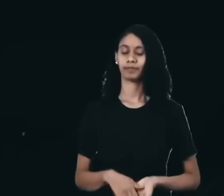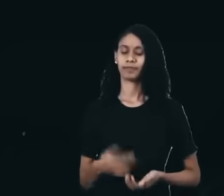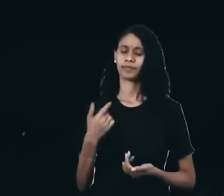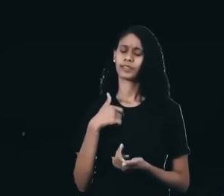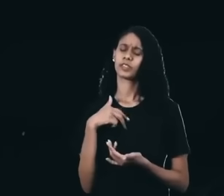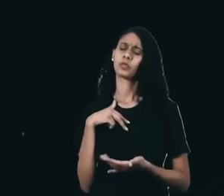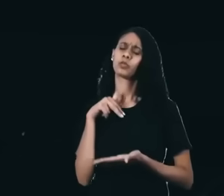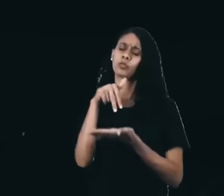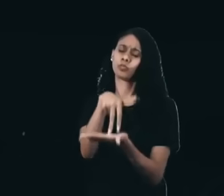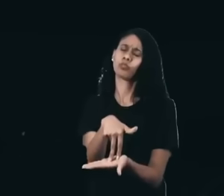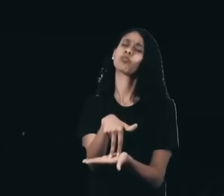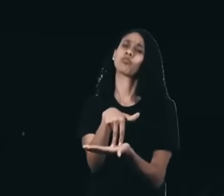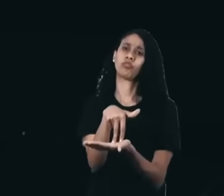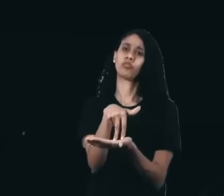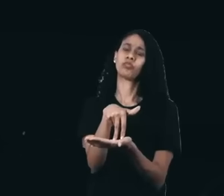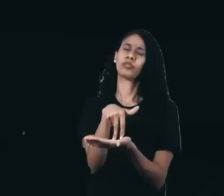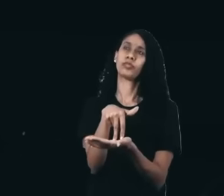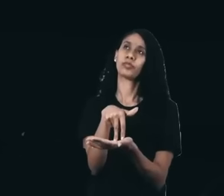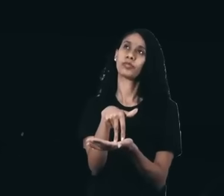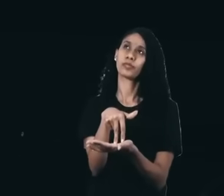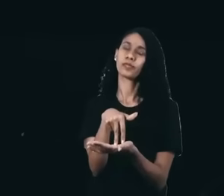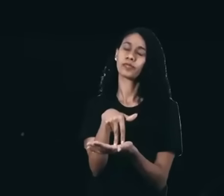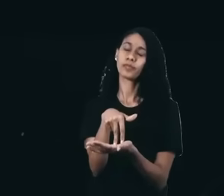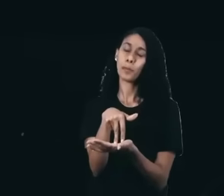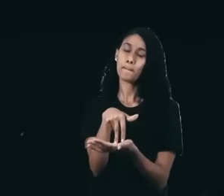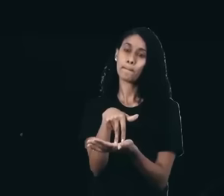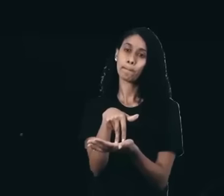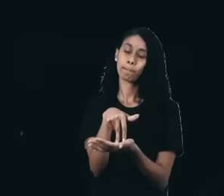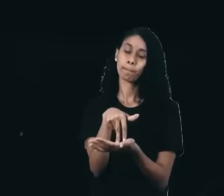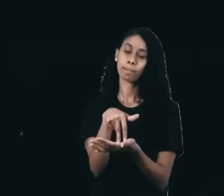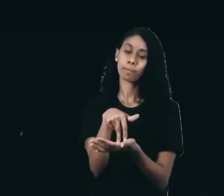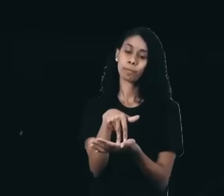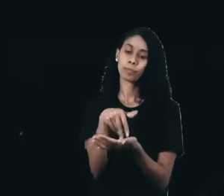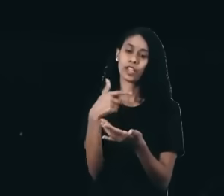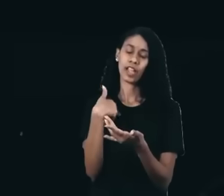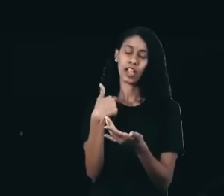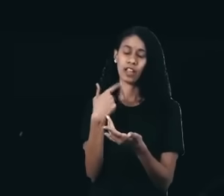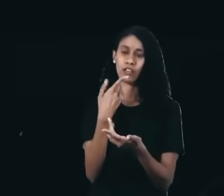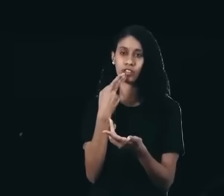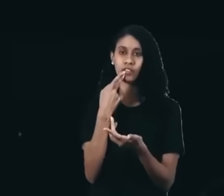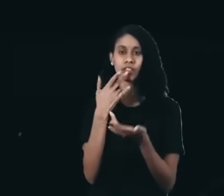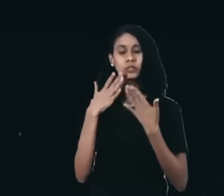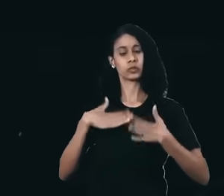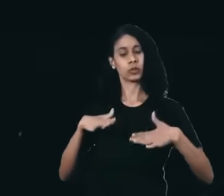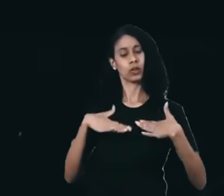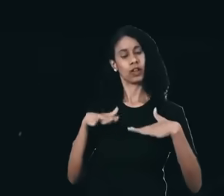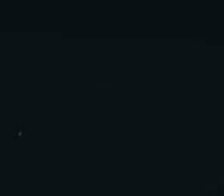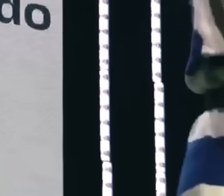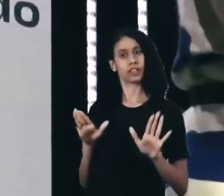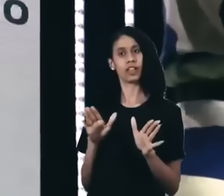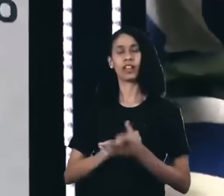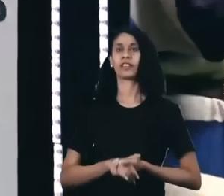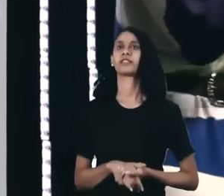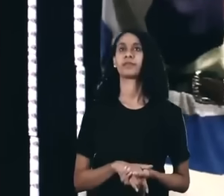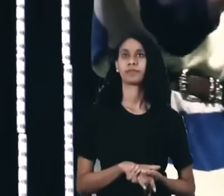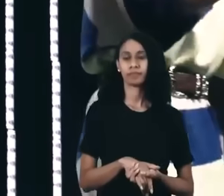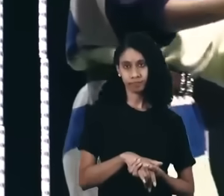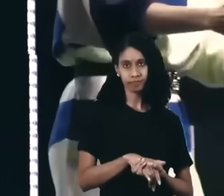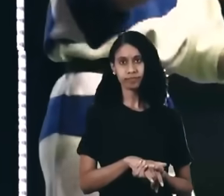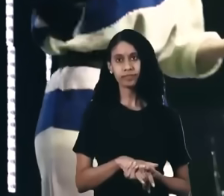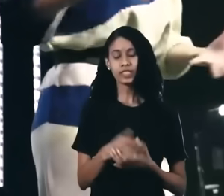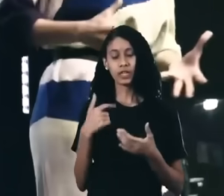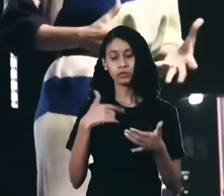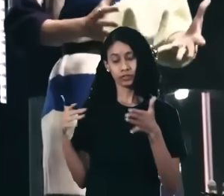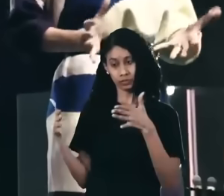estava no momento do da minha sabatina, como a gente chama aqui no Nordeste, que era o teste